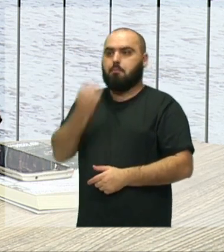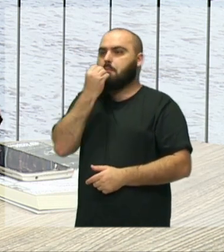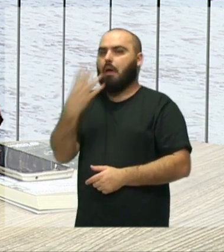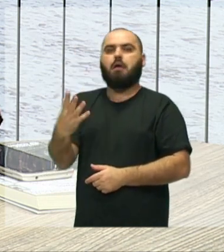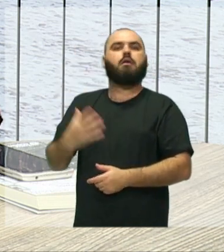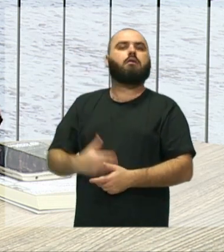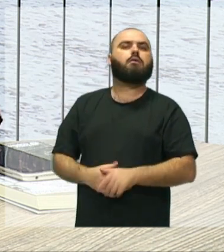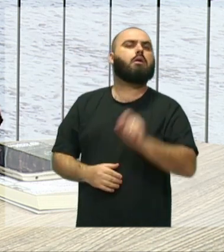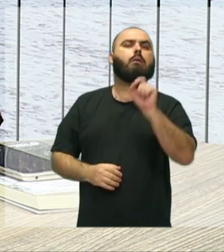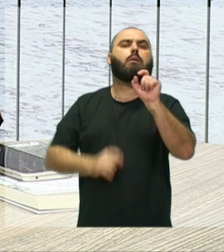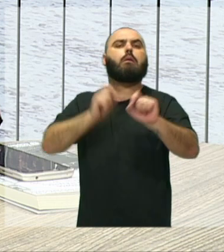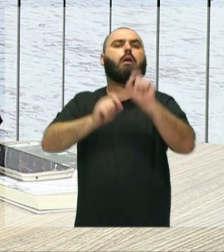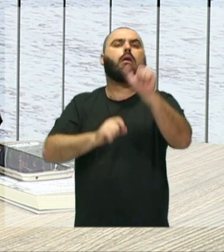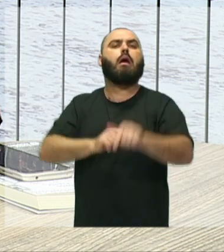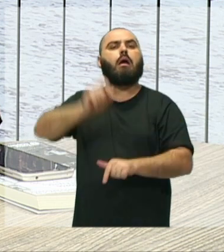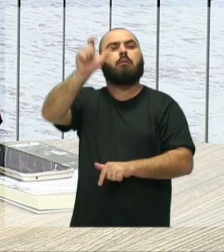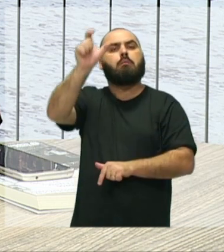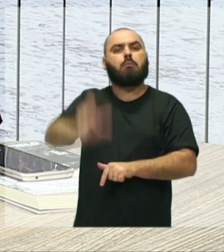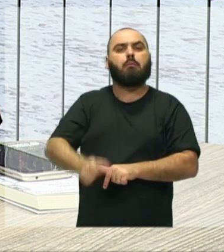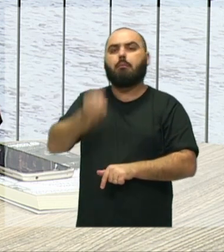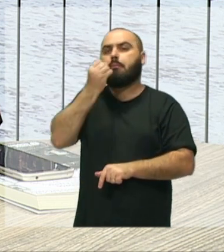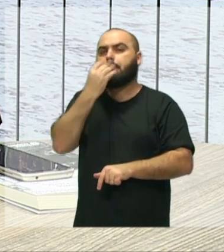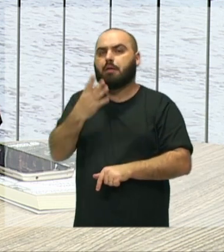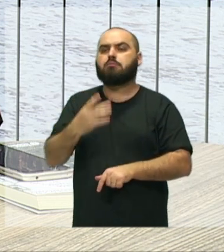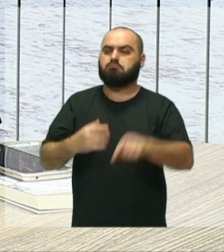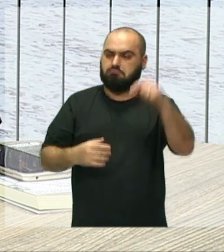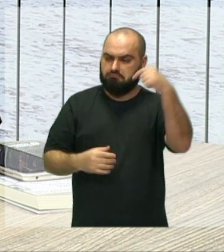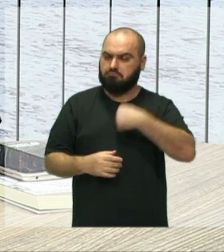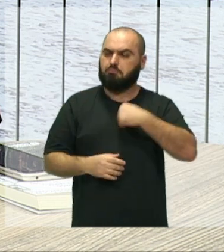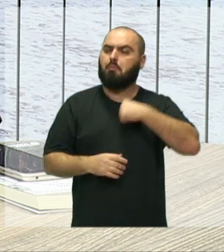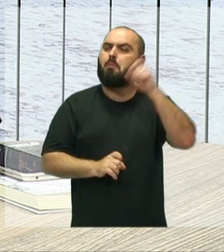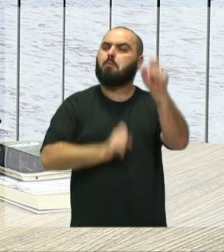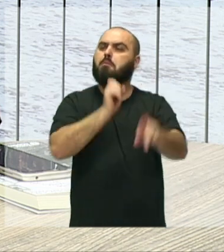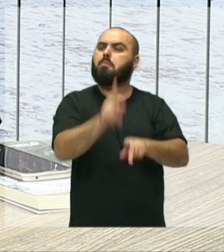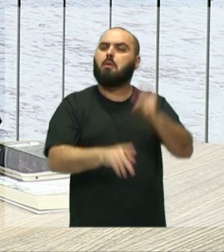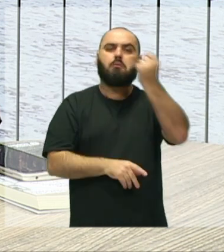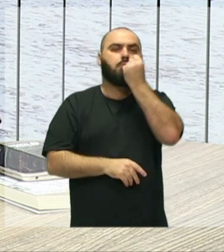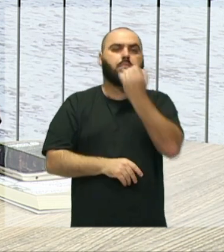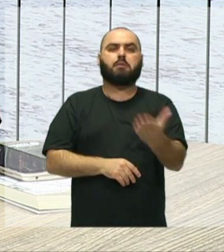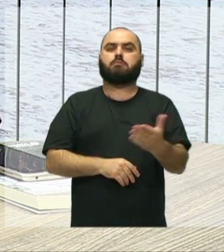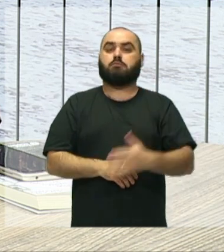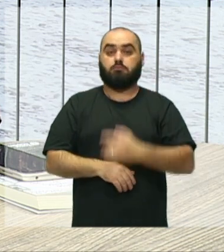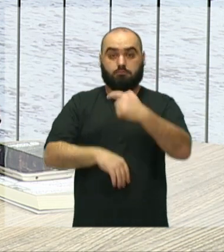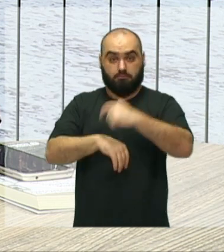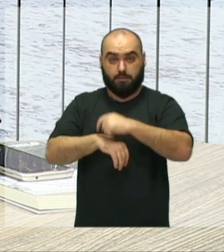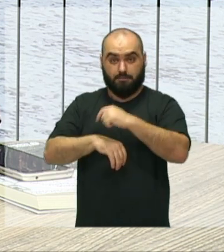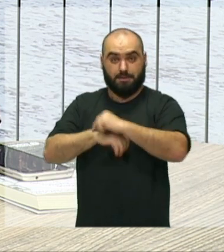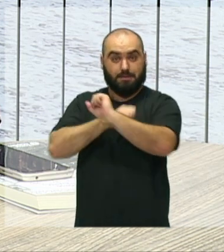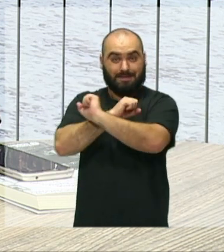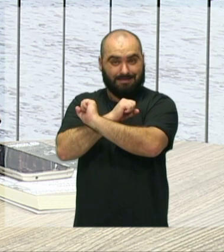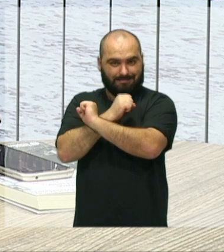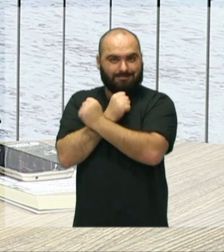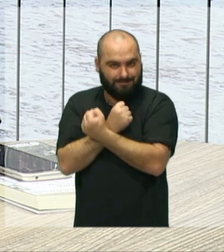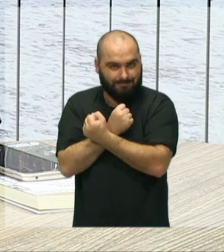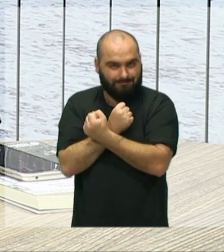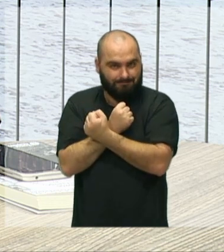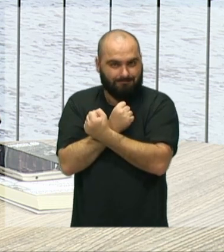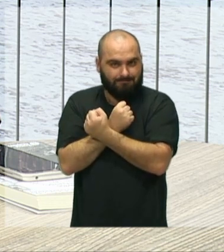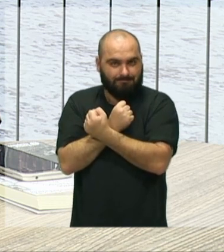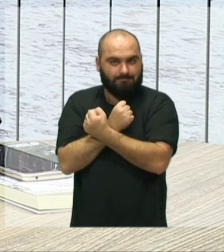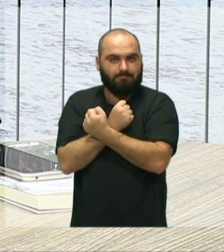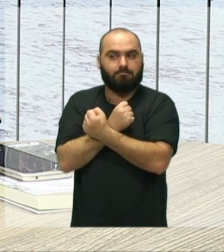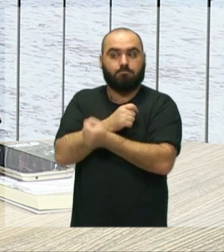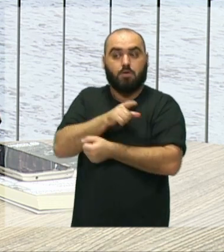era o pessoal que dizia, nós somos um povo de bem? Durante o período da escravidão, do Império e da